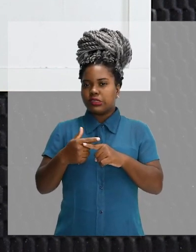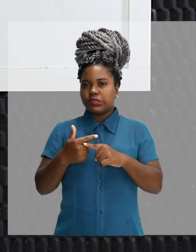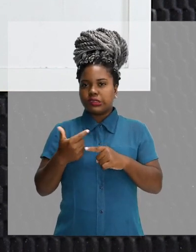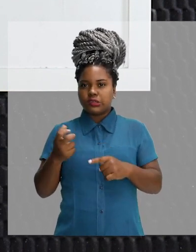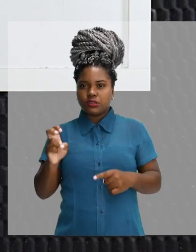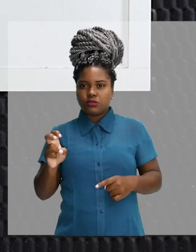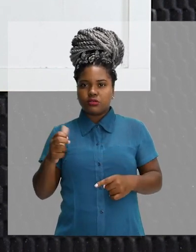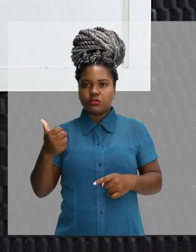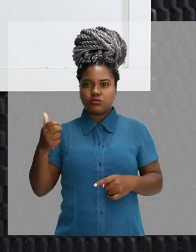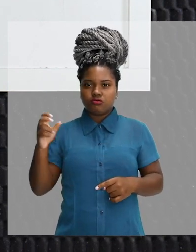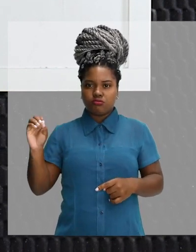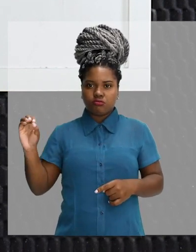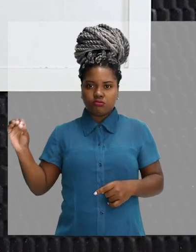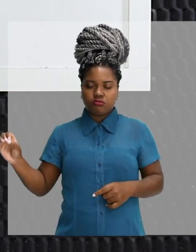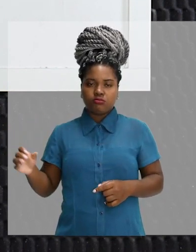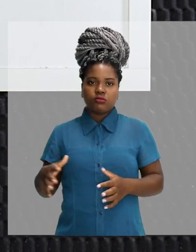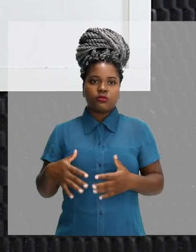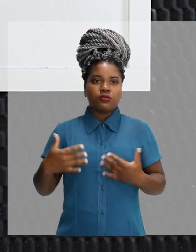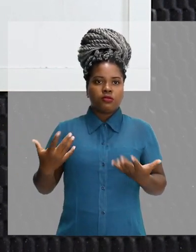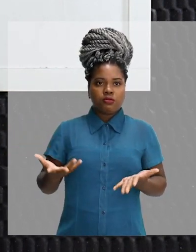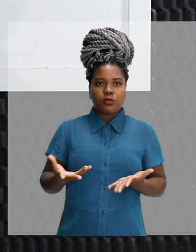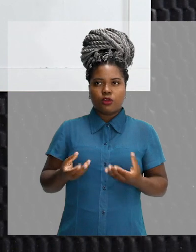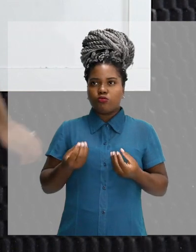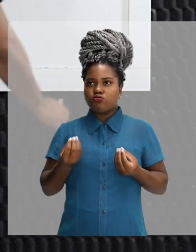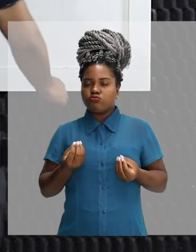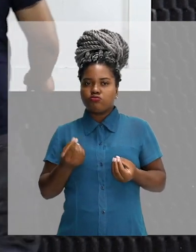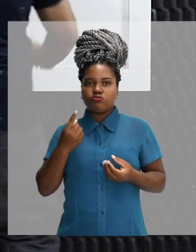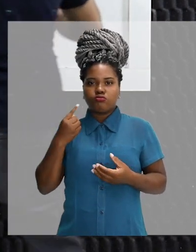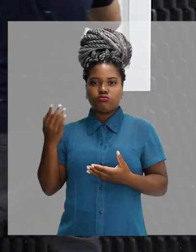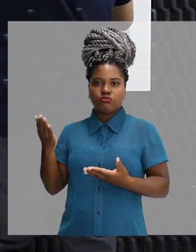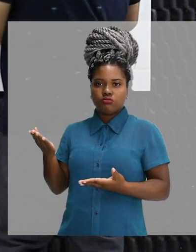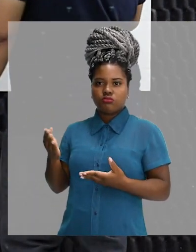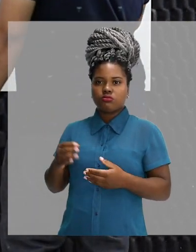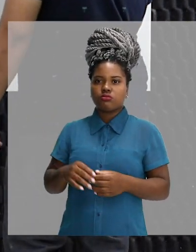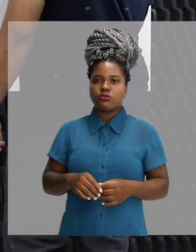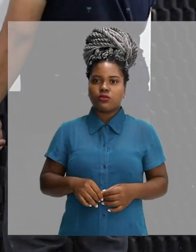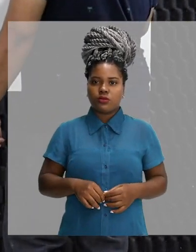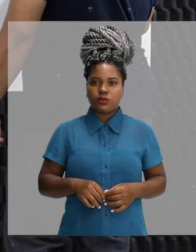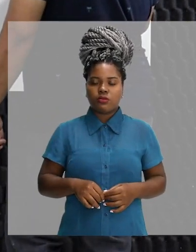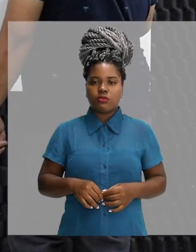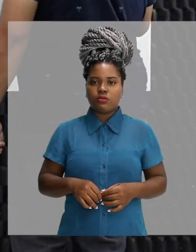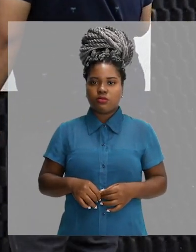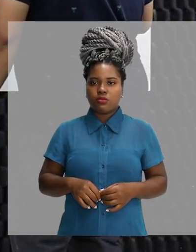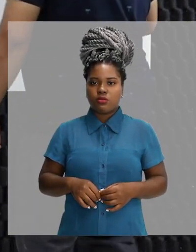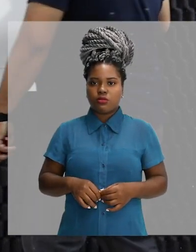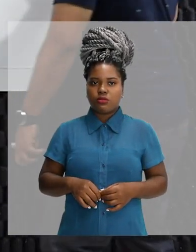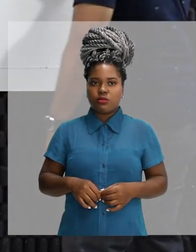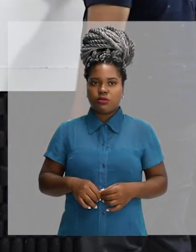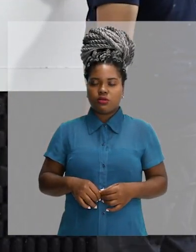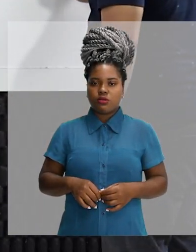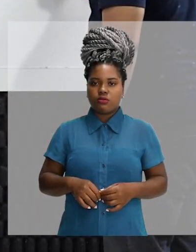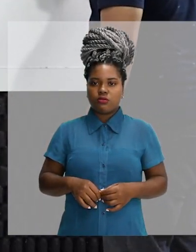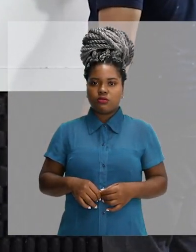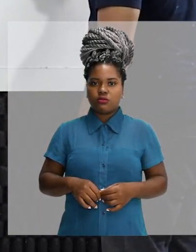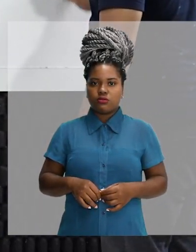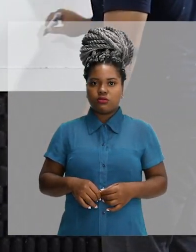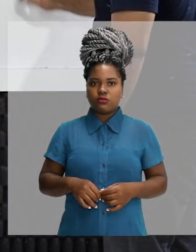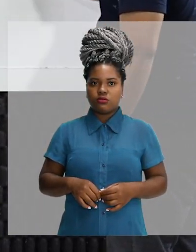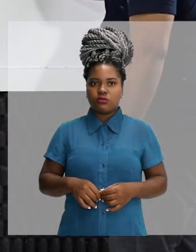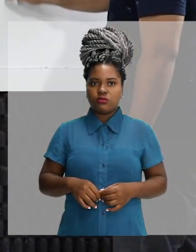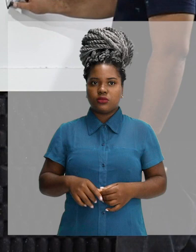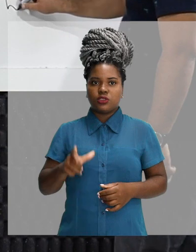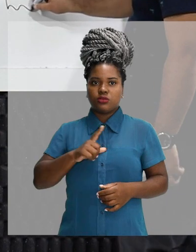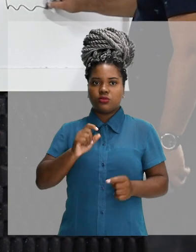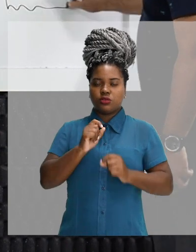mais 25, né? Só pode dar 21. Então, fazendo os cálculos, certo?